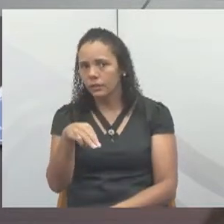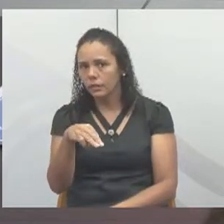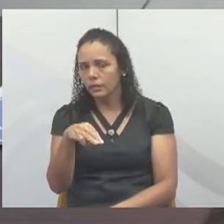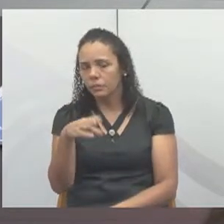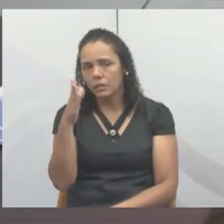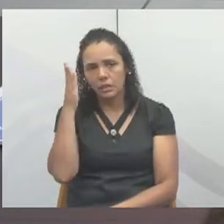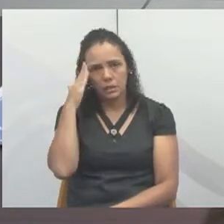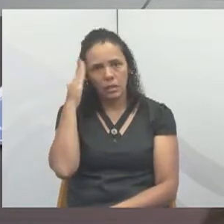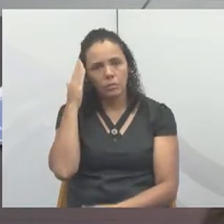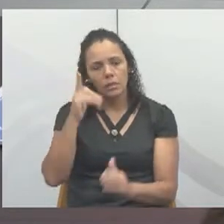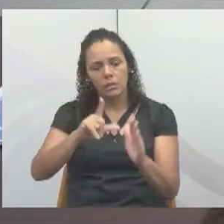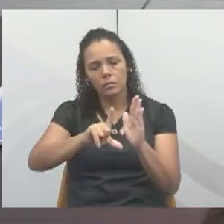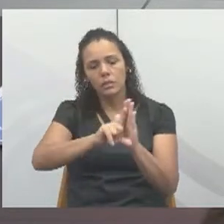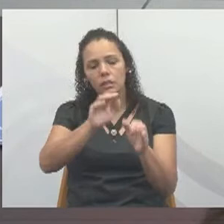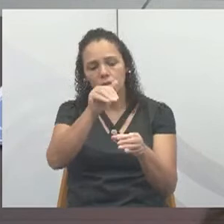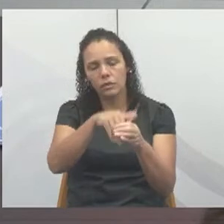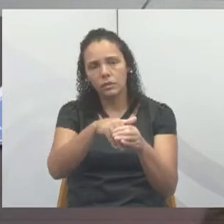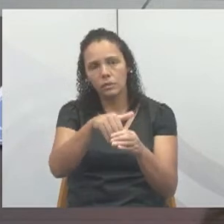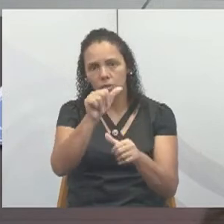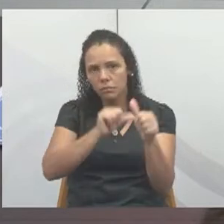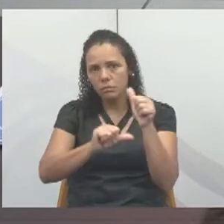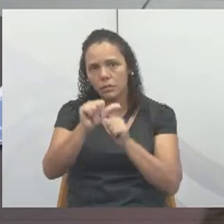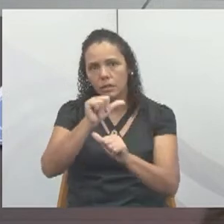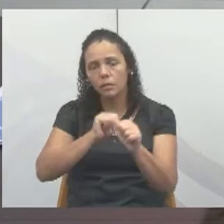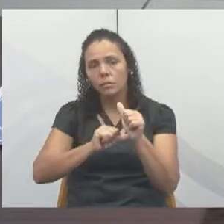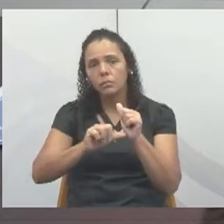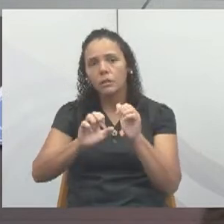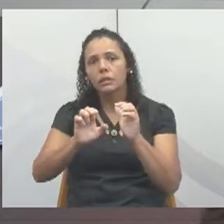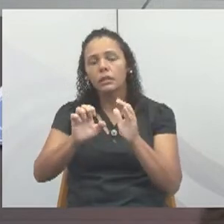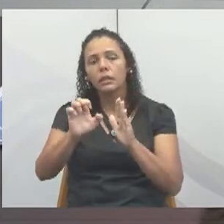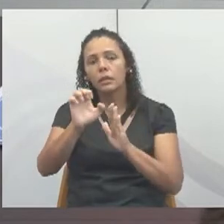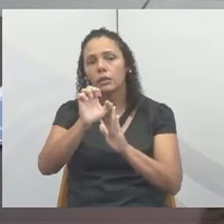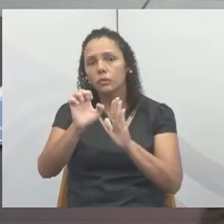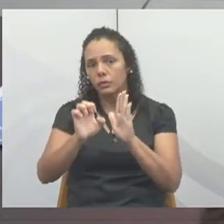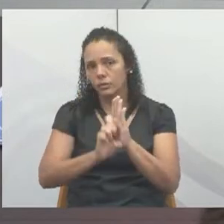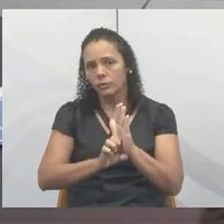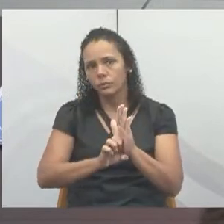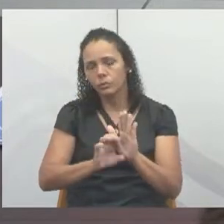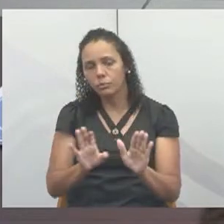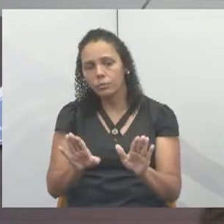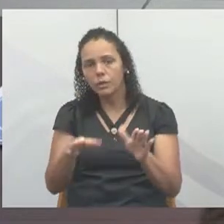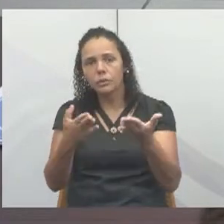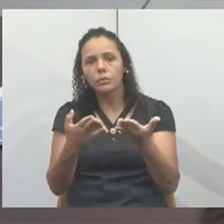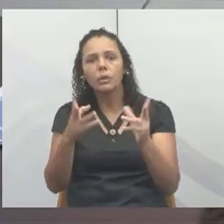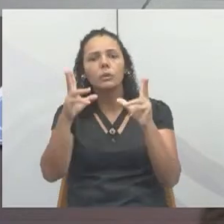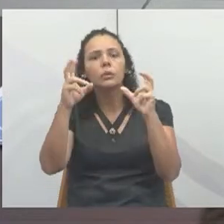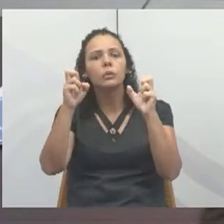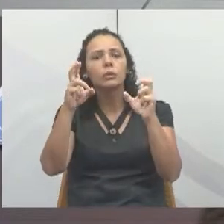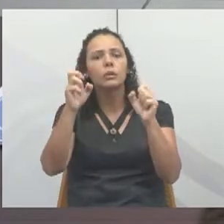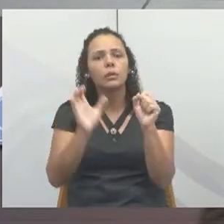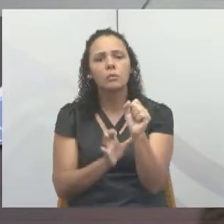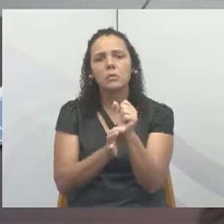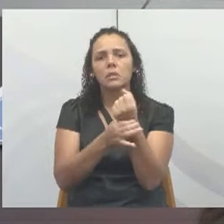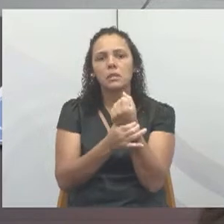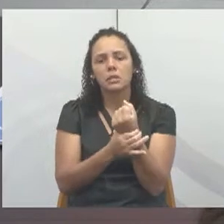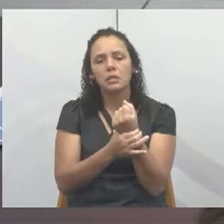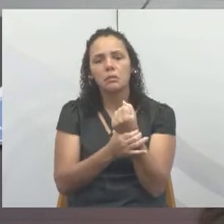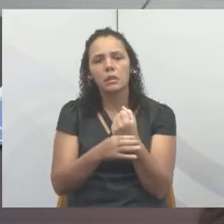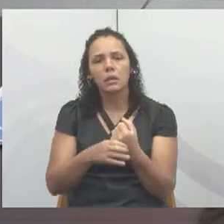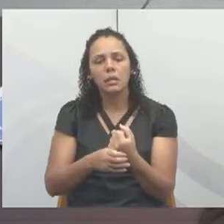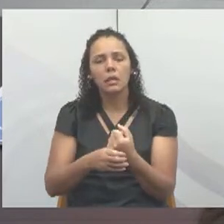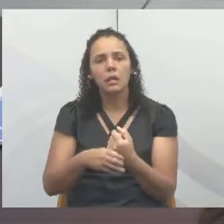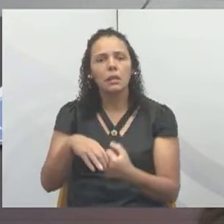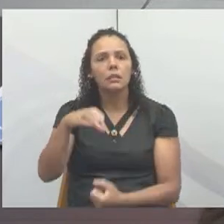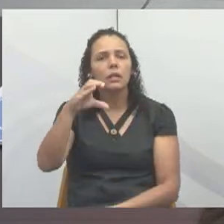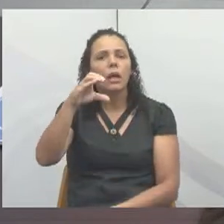aí uma lei aí para mudar o estatuto. E quando você fala em segurança, quando está aqui dizendo que é câmera do COI,